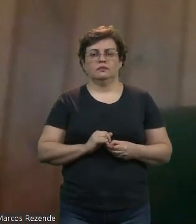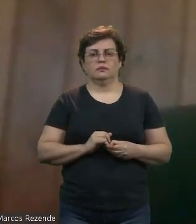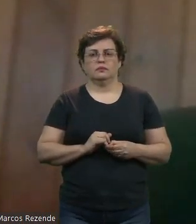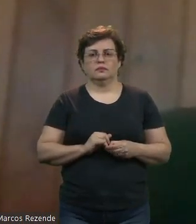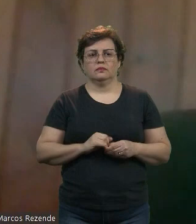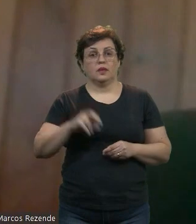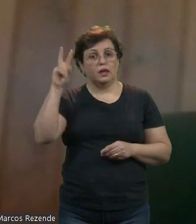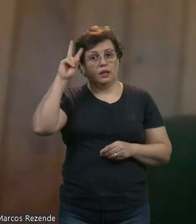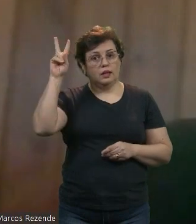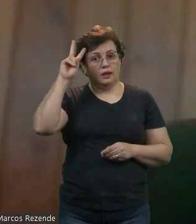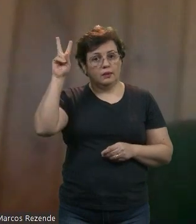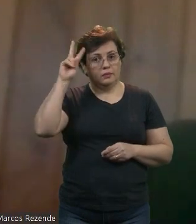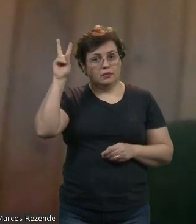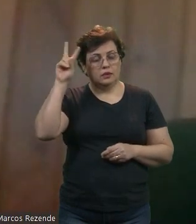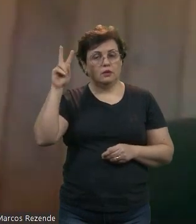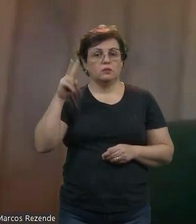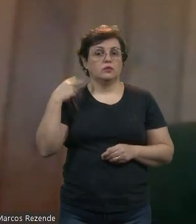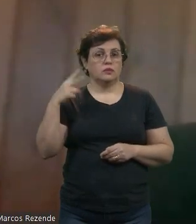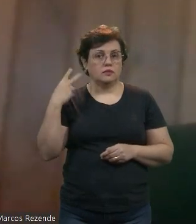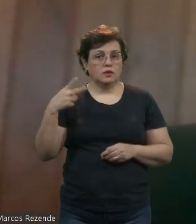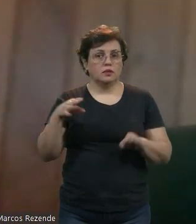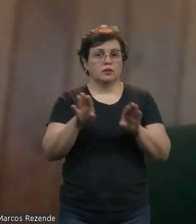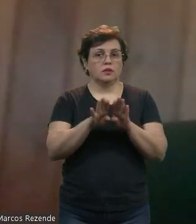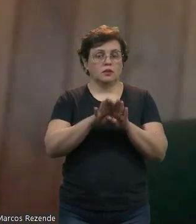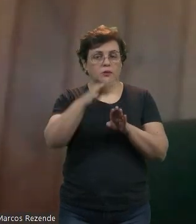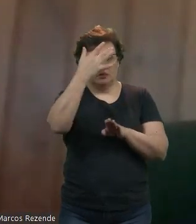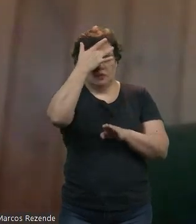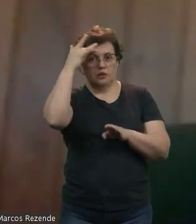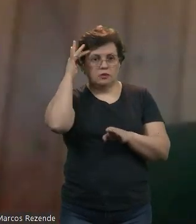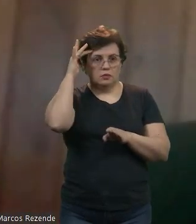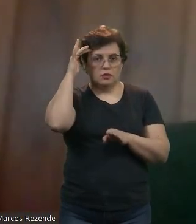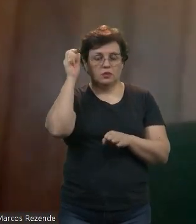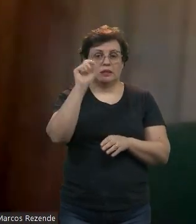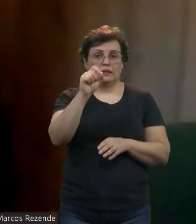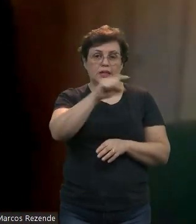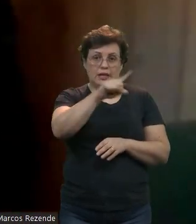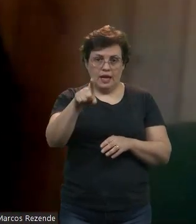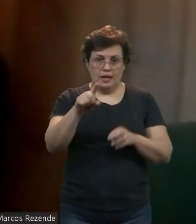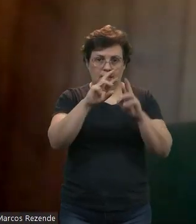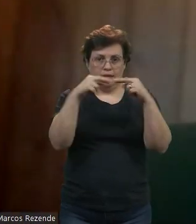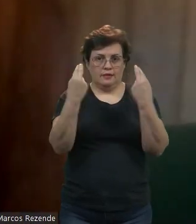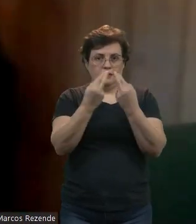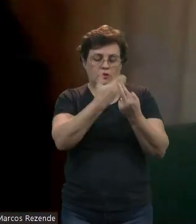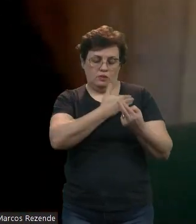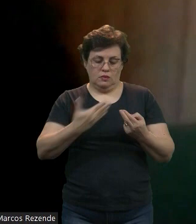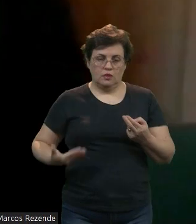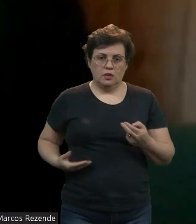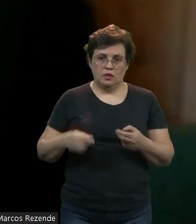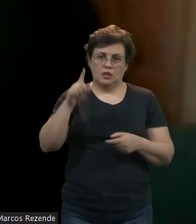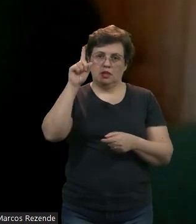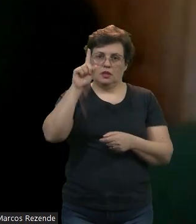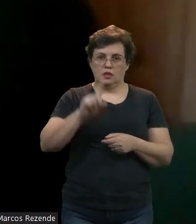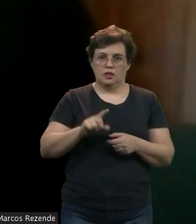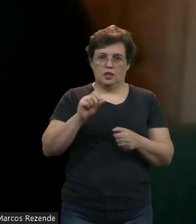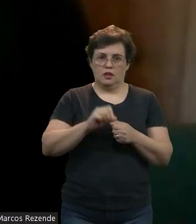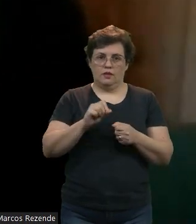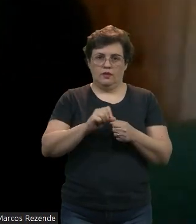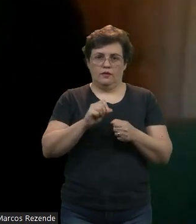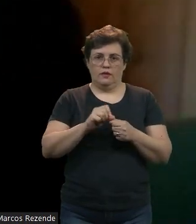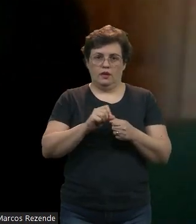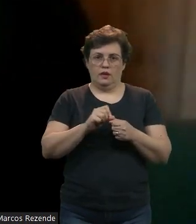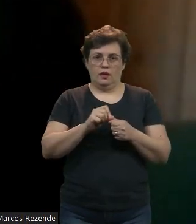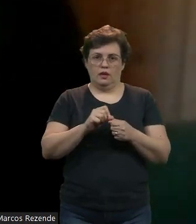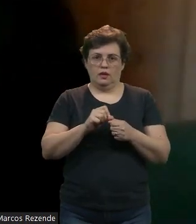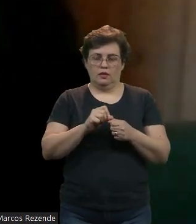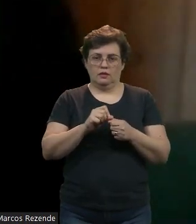Lembramos aos senhores vereadores e aos munícipes que essas audiências públicas serão realizadas mediante